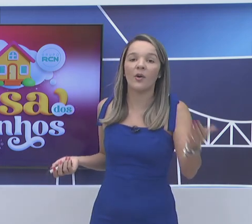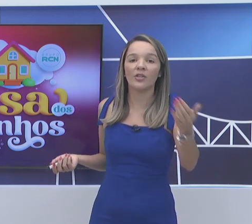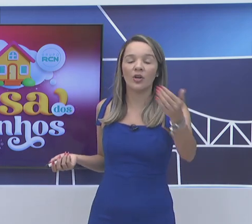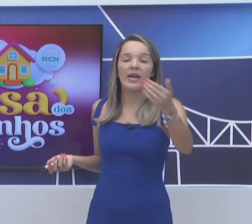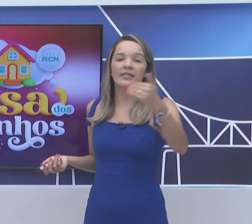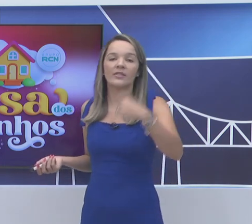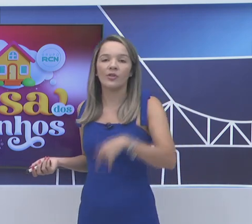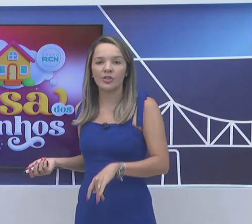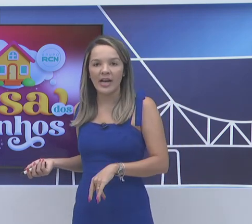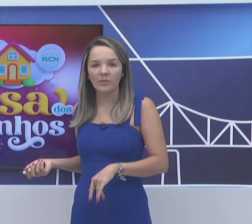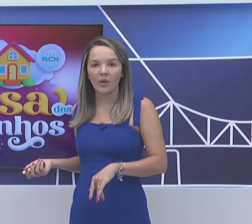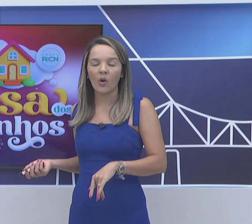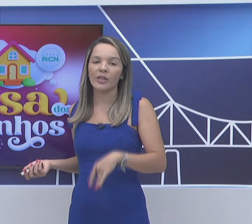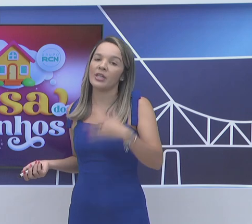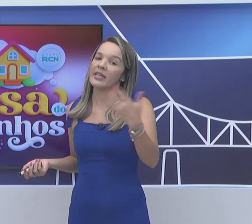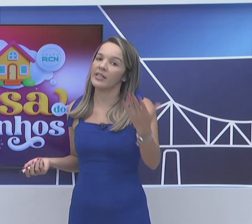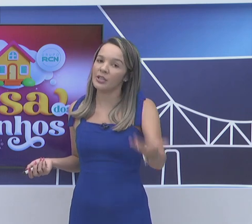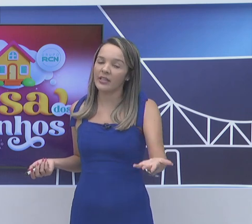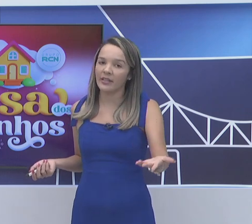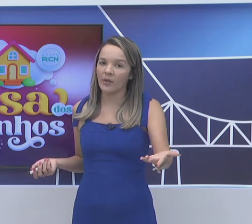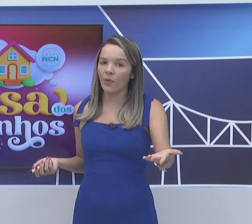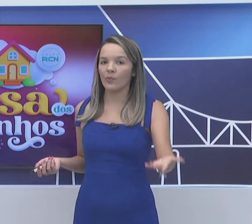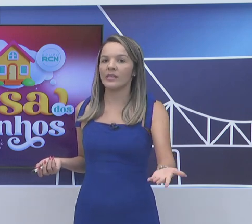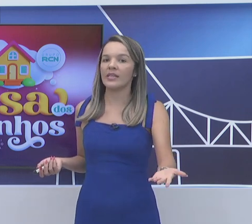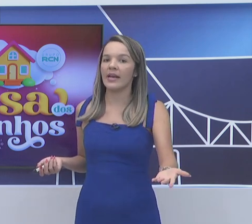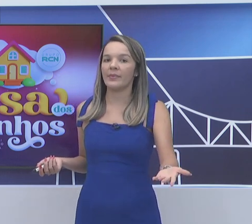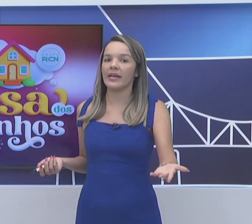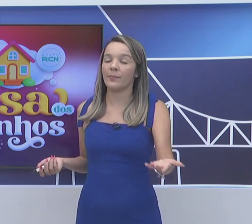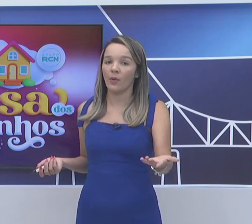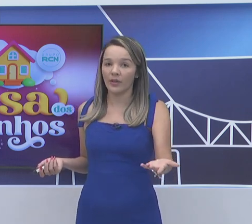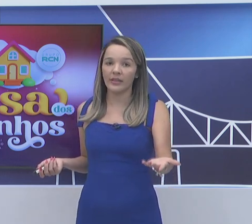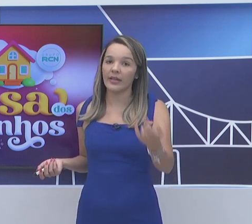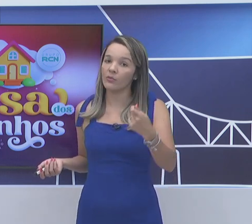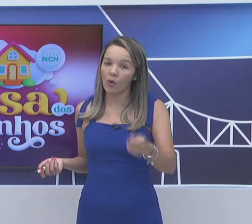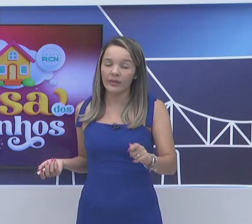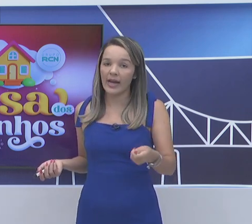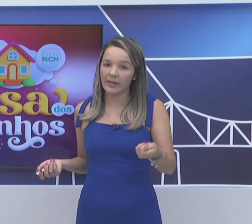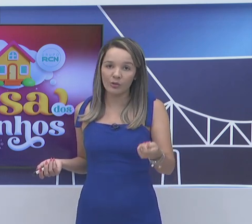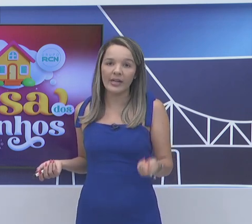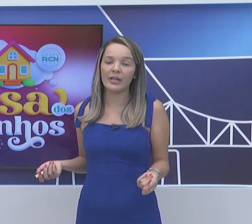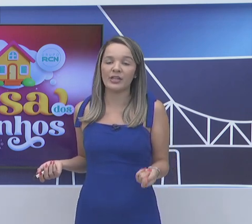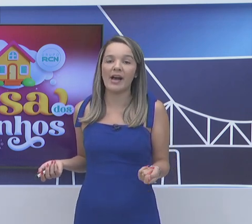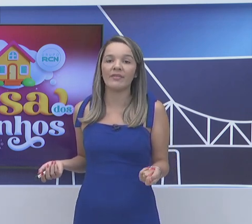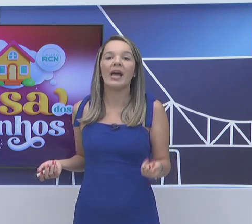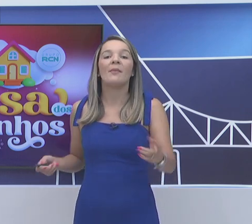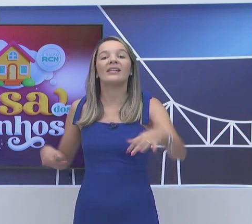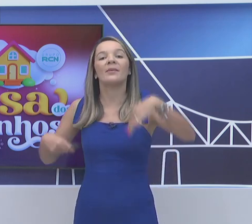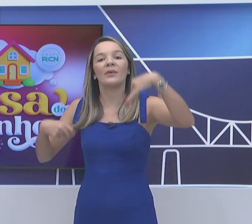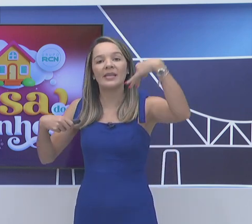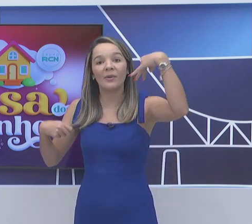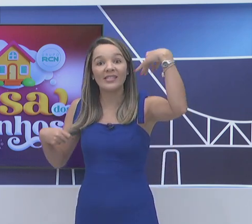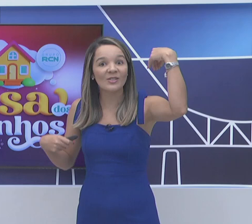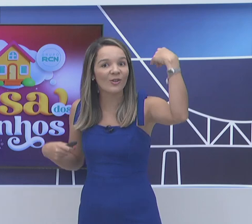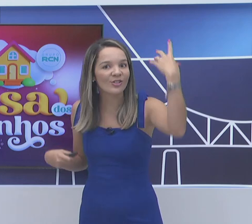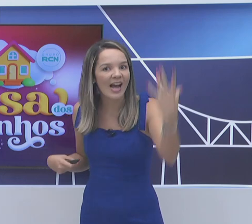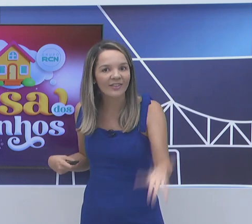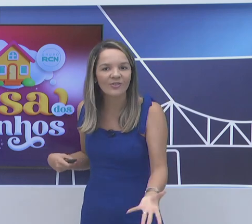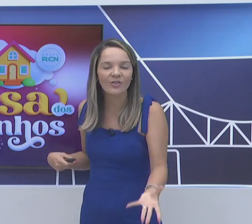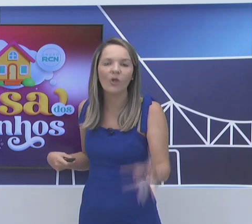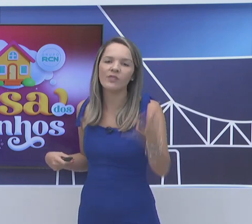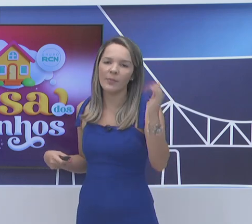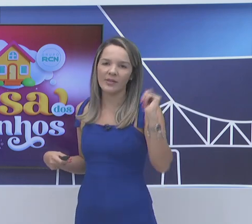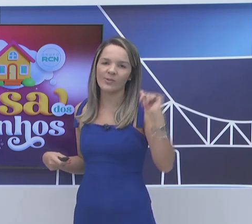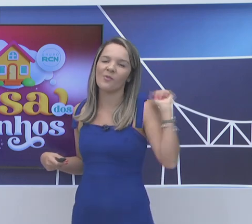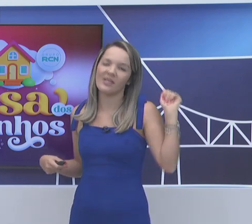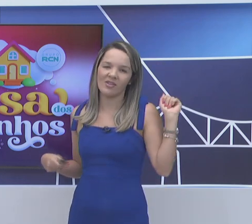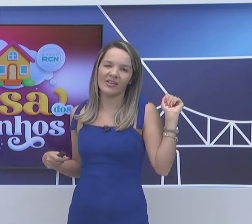né? Você pode ser sorteado agora, chegar na gincana, não conseguir abrir a porta, né? Não rodar, não girar a chave, mas depois você pode ser sorteado de